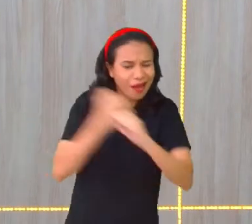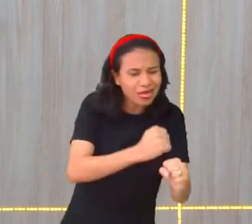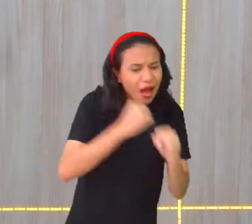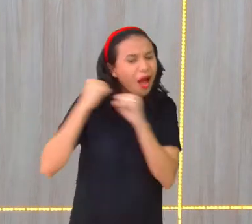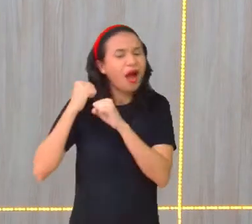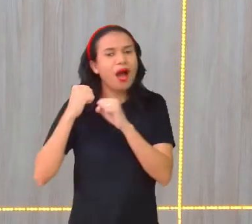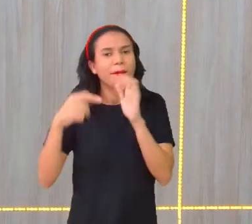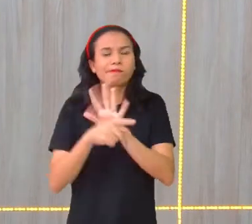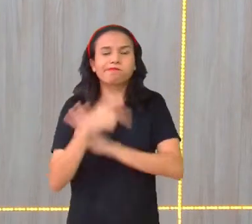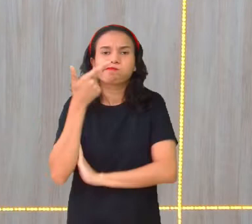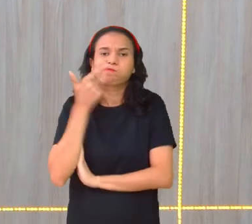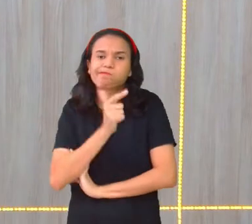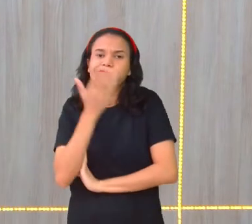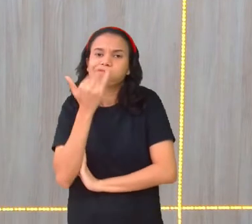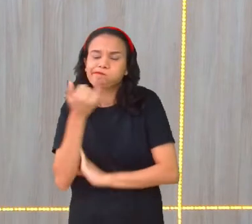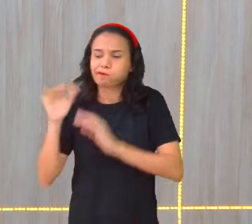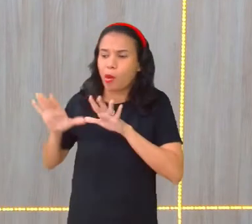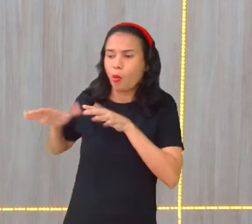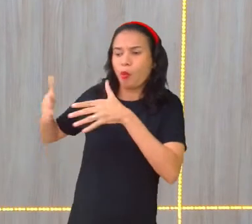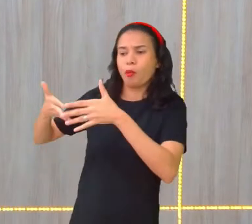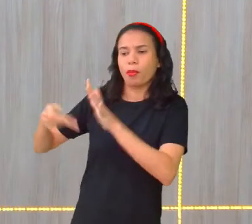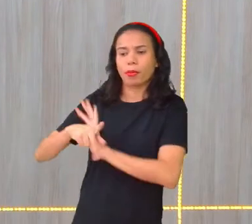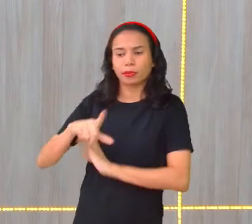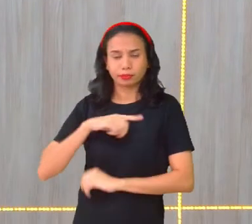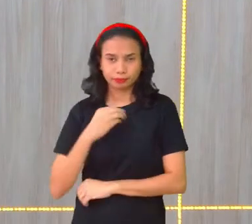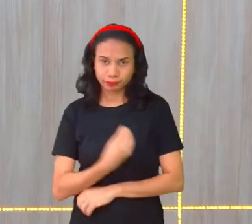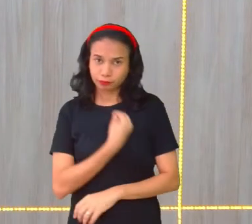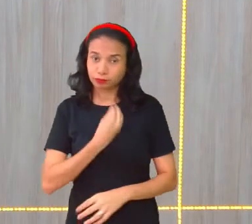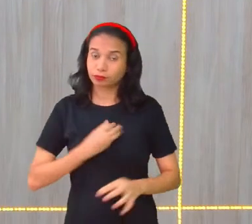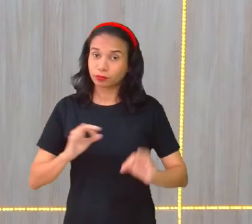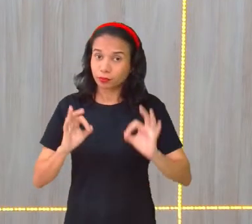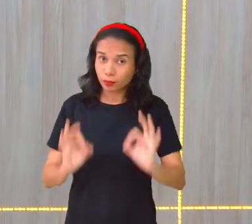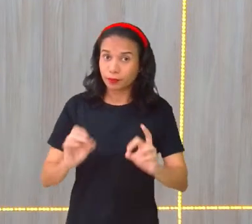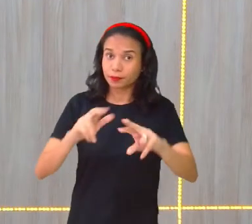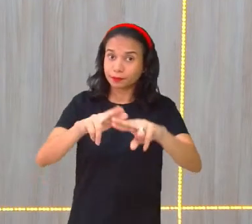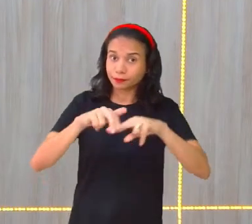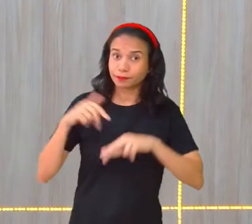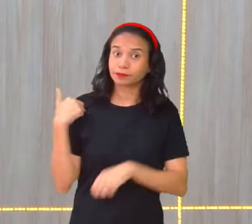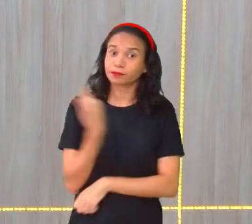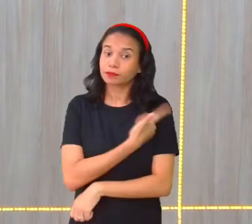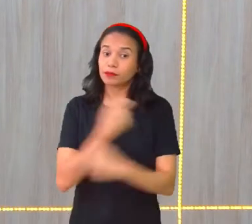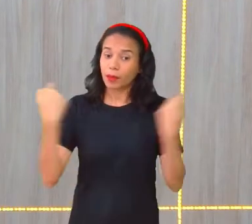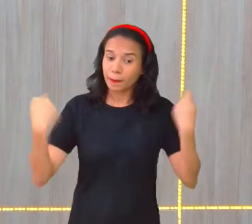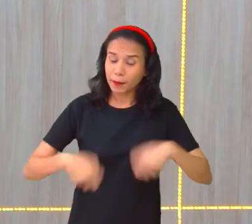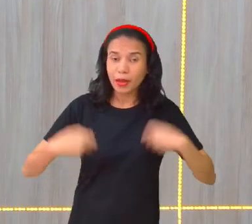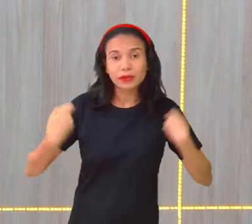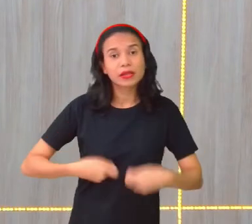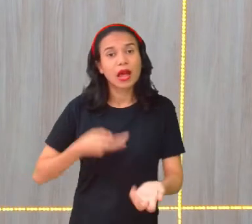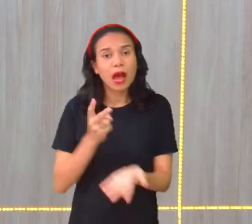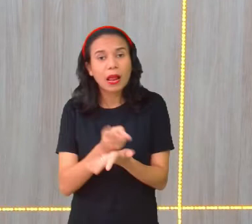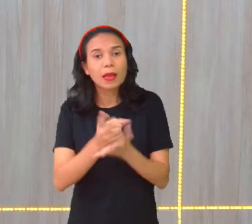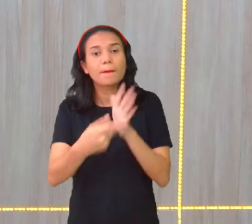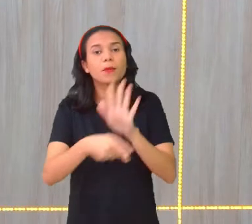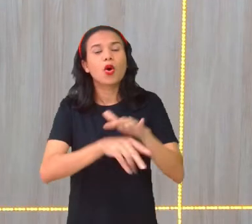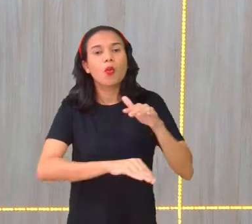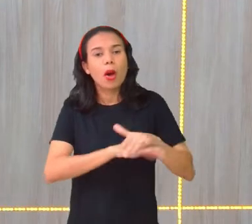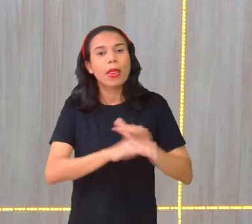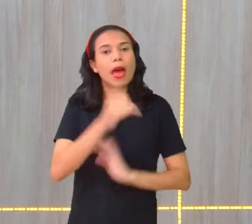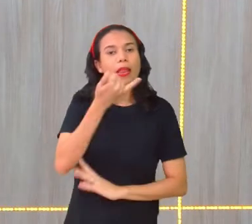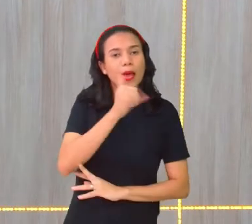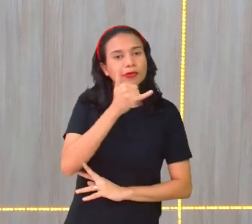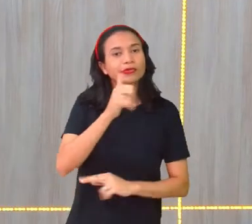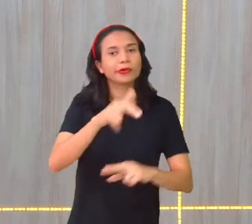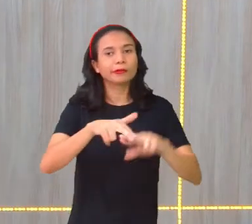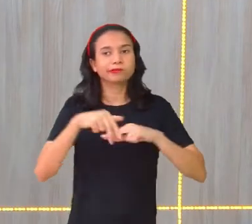para alimentar, né, a comunidade ali onde ele vivia, tá certo? Então, para isso, a gente precisa conservar a energia também, tá certo? Então,